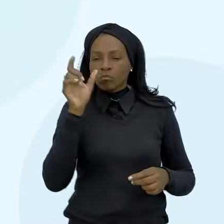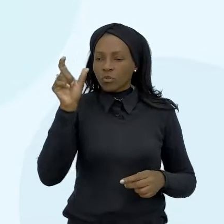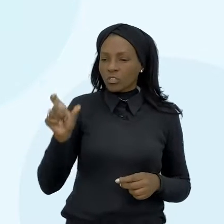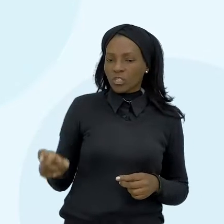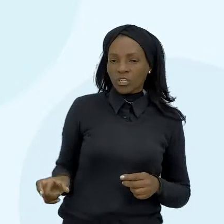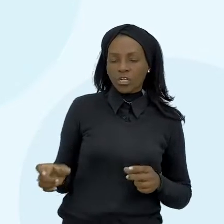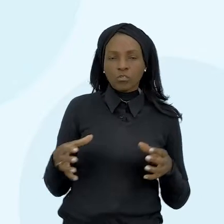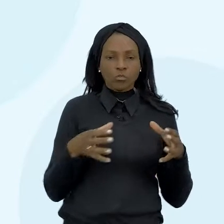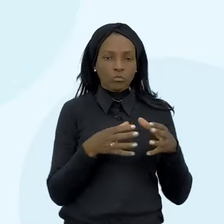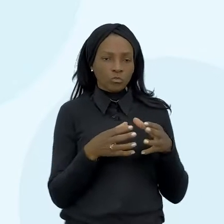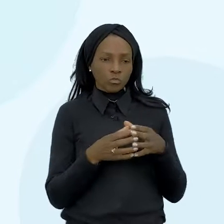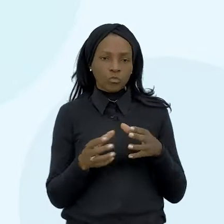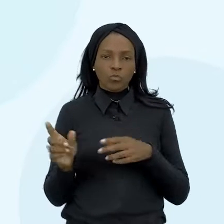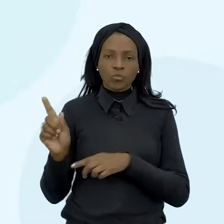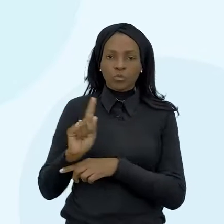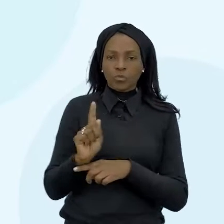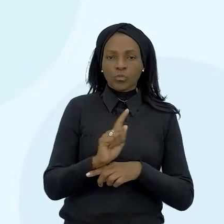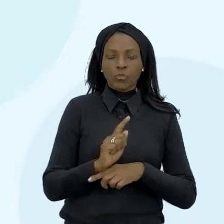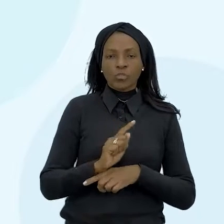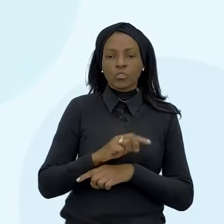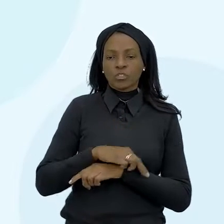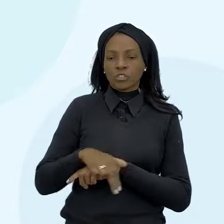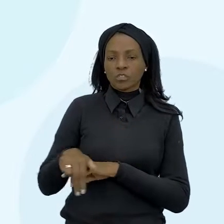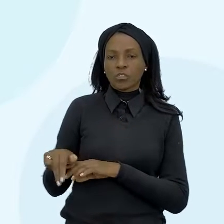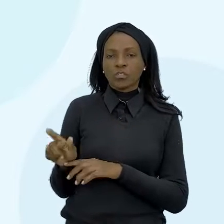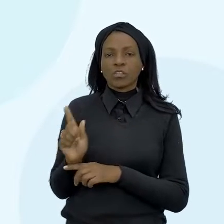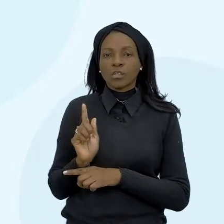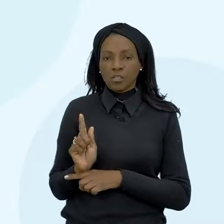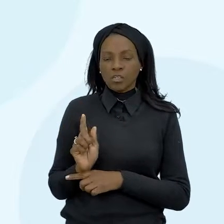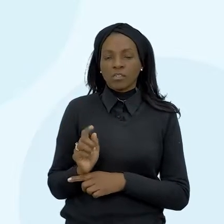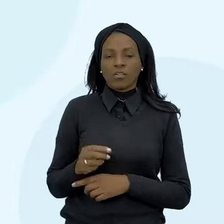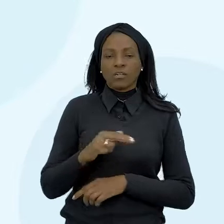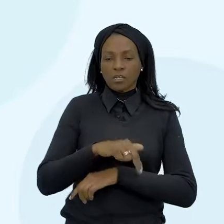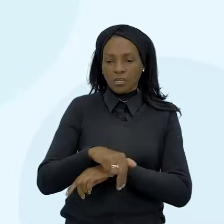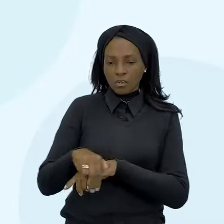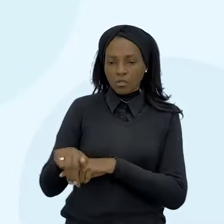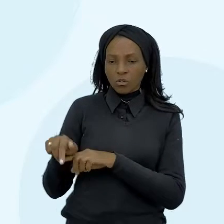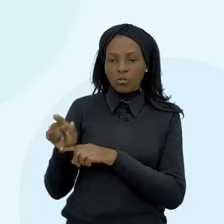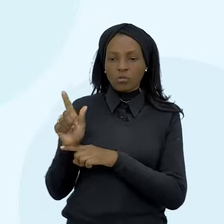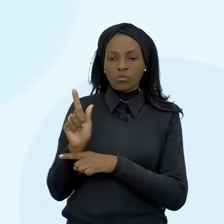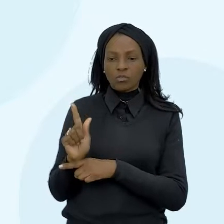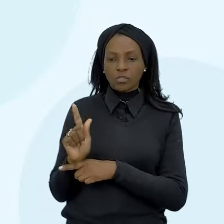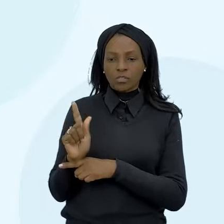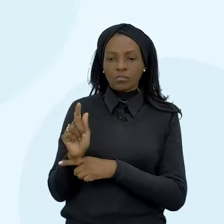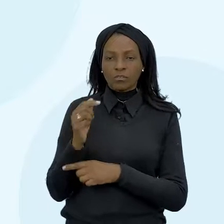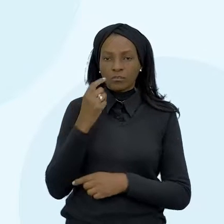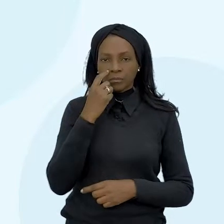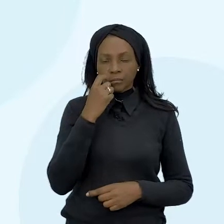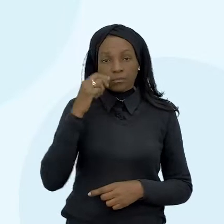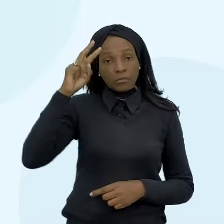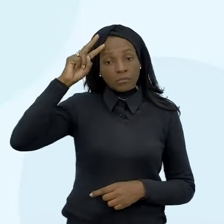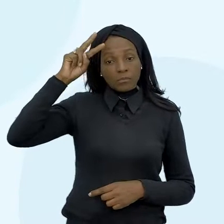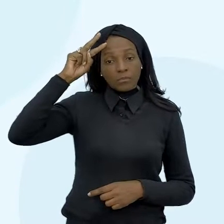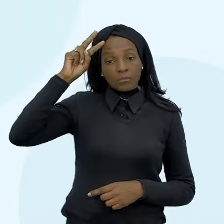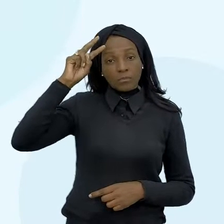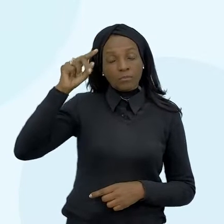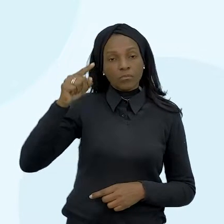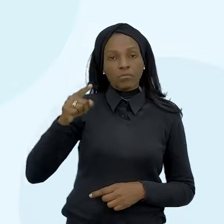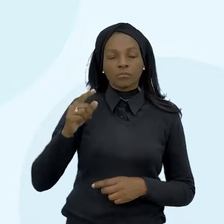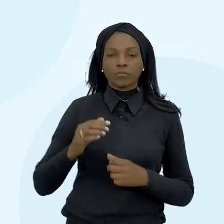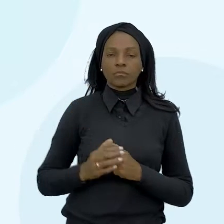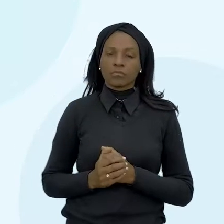organizações não governamentais, as chamadas ONGs. Lembrando a